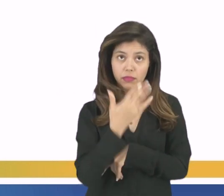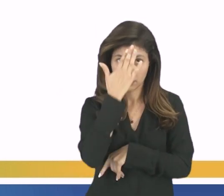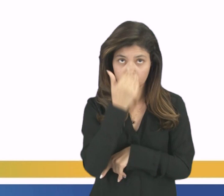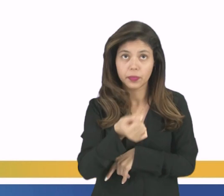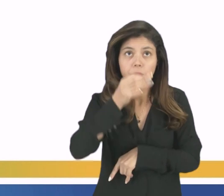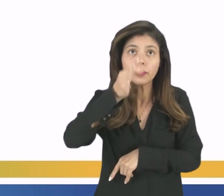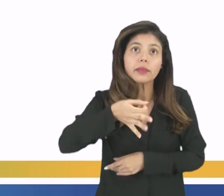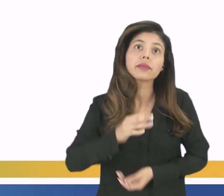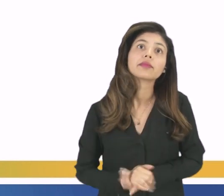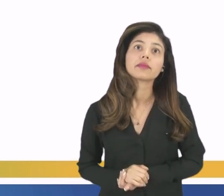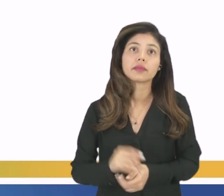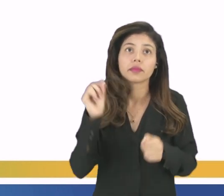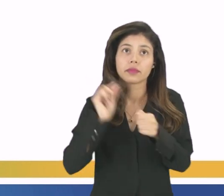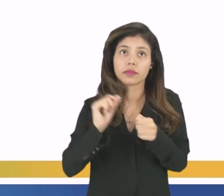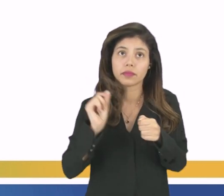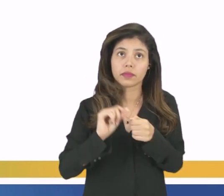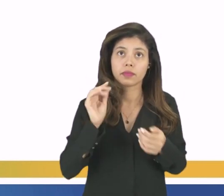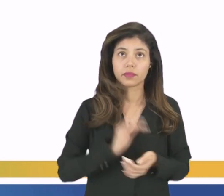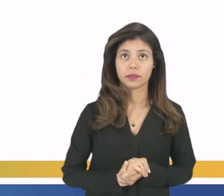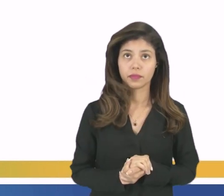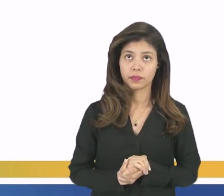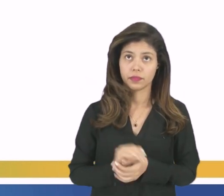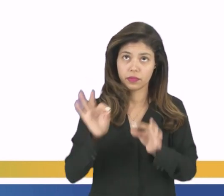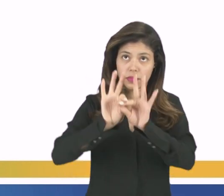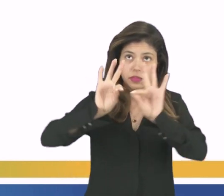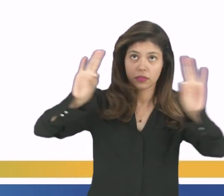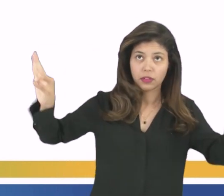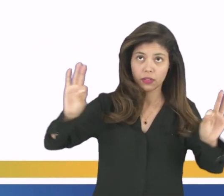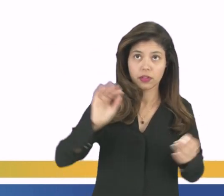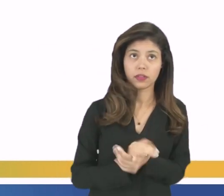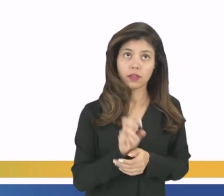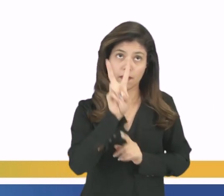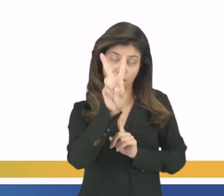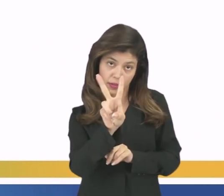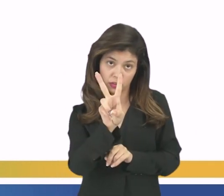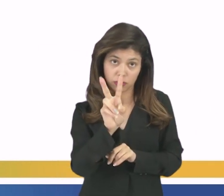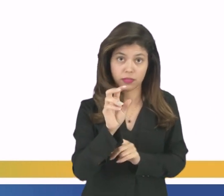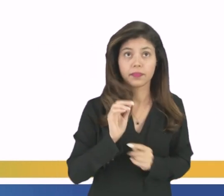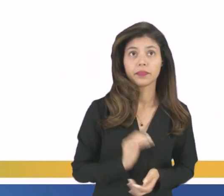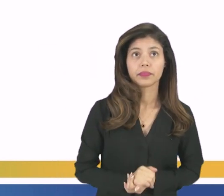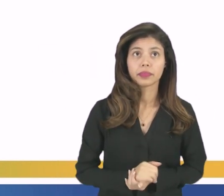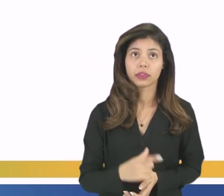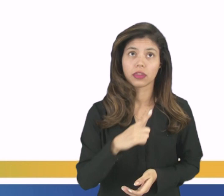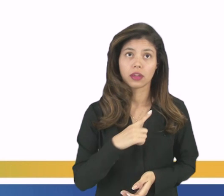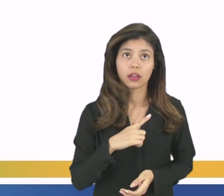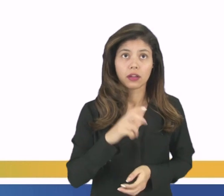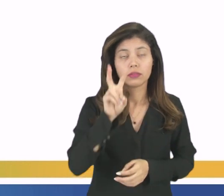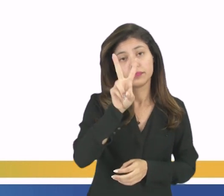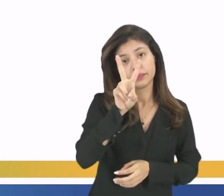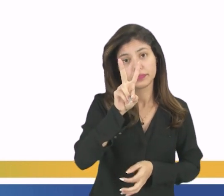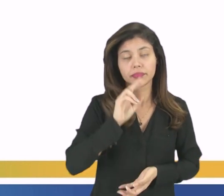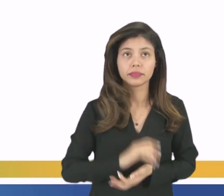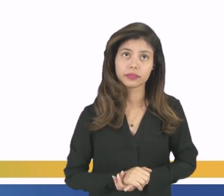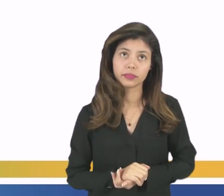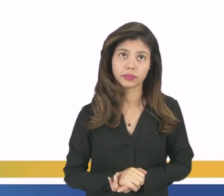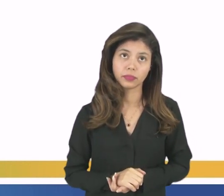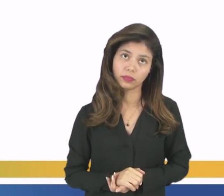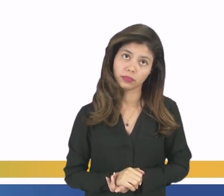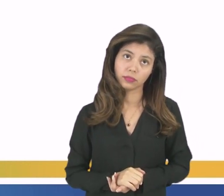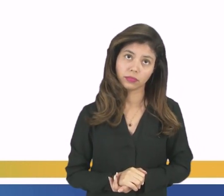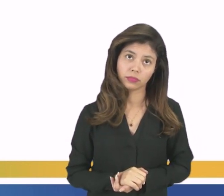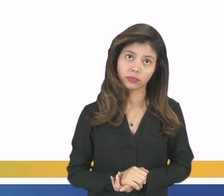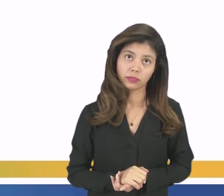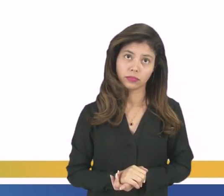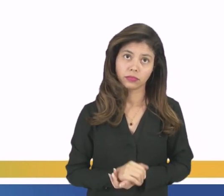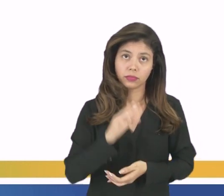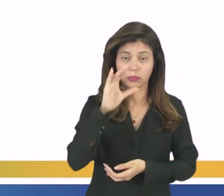circular, correto? Formada por segmentos de reta que tem uma extremidade num vértice V. Então aqui eu tenho um vértice V, tá? E ele